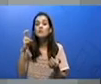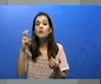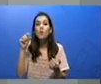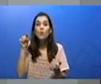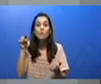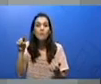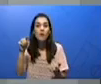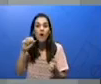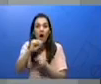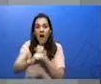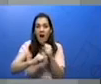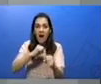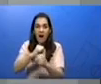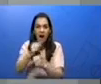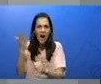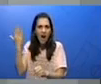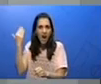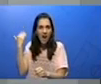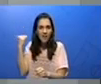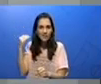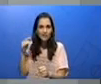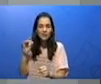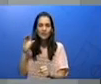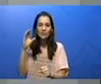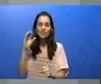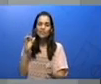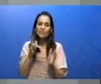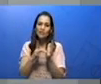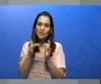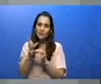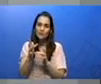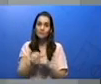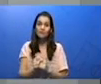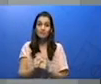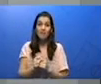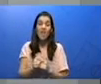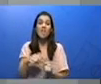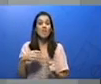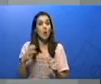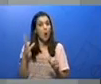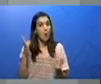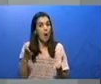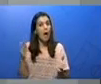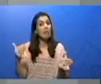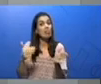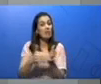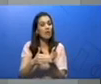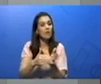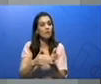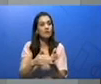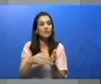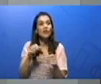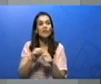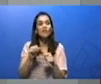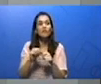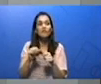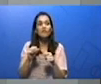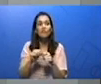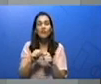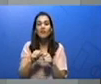de Cristo, com o domínio do fogo, e até hoje é essencial para o desenvolvimento de processos